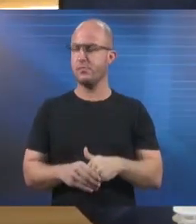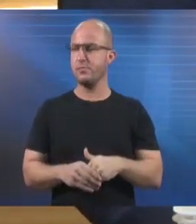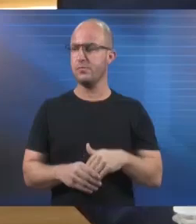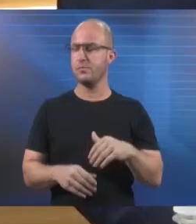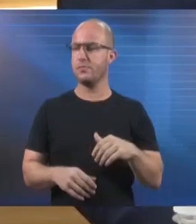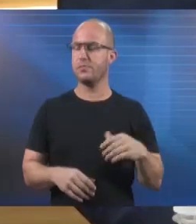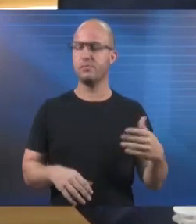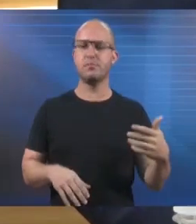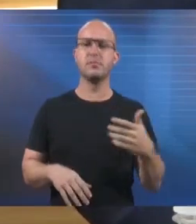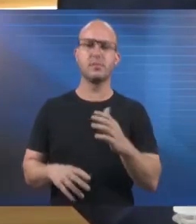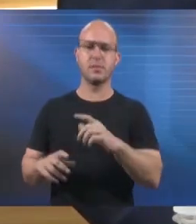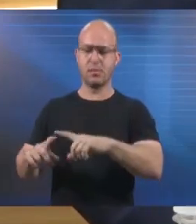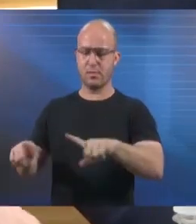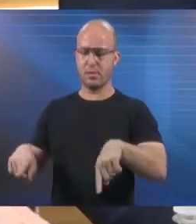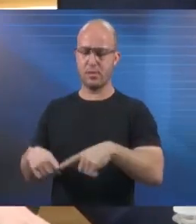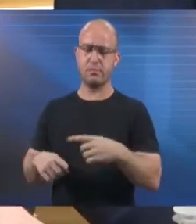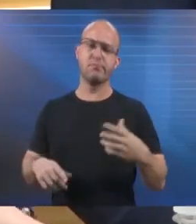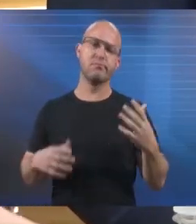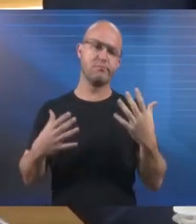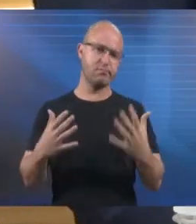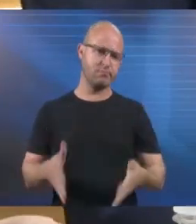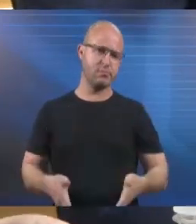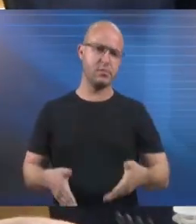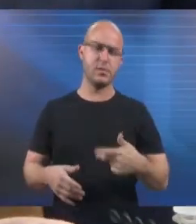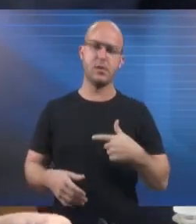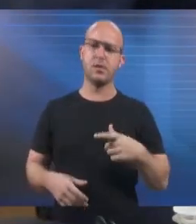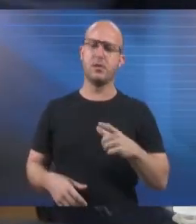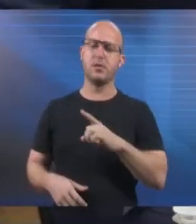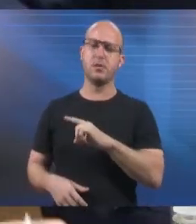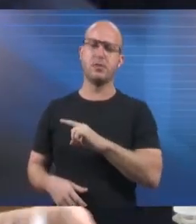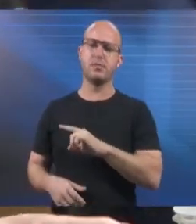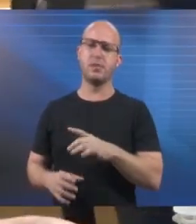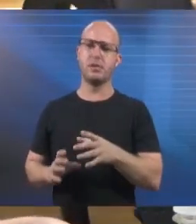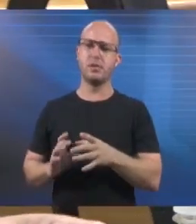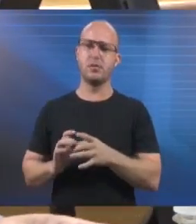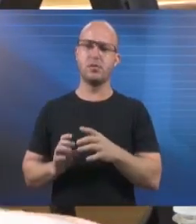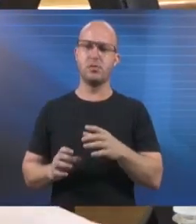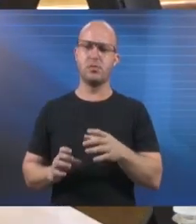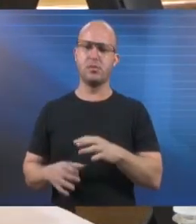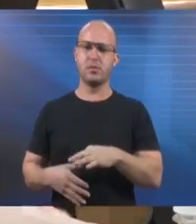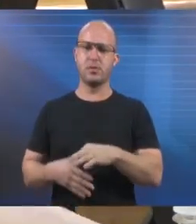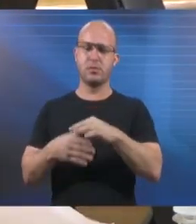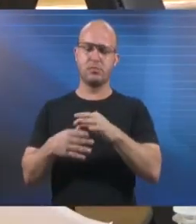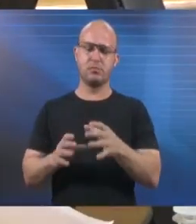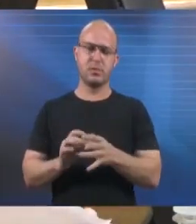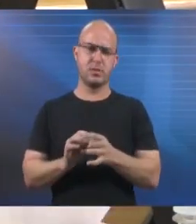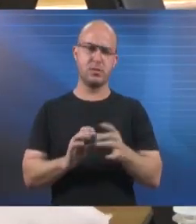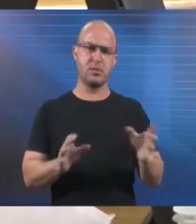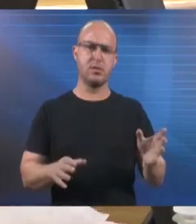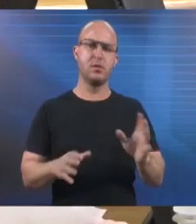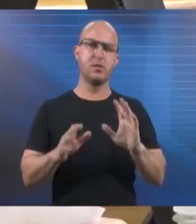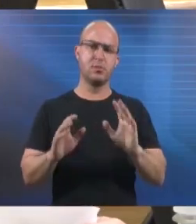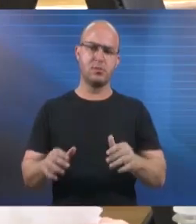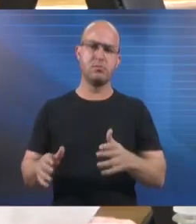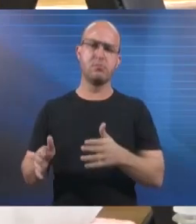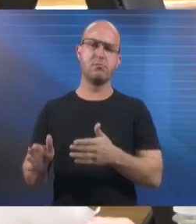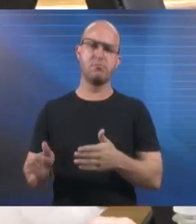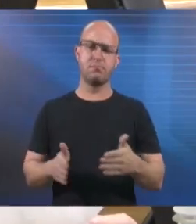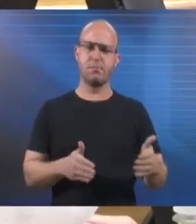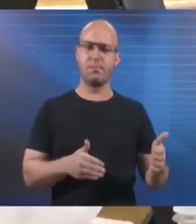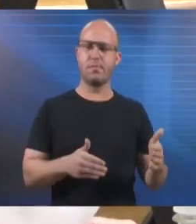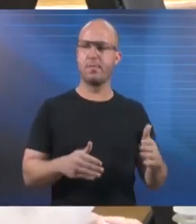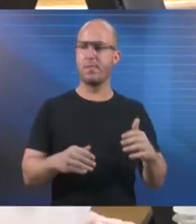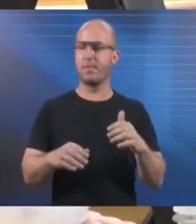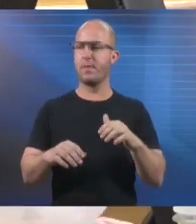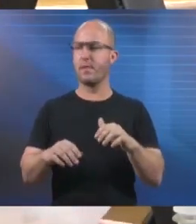gabinete pra gente ter a dispensa no colegiado de líderes foi passado lá está em plenário e tudo indica